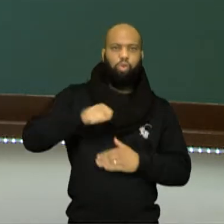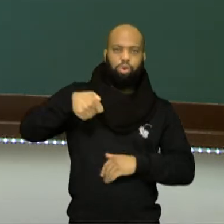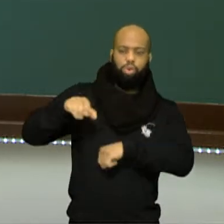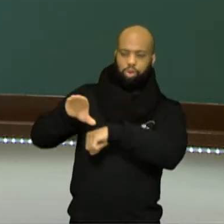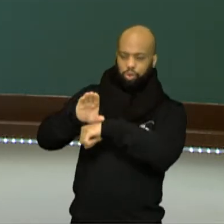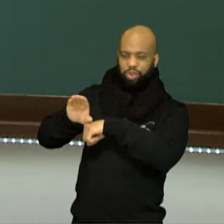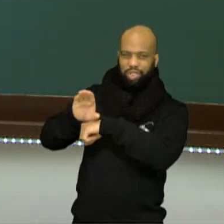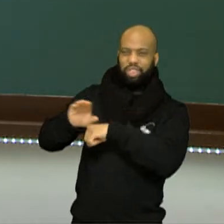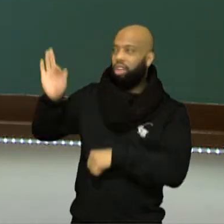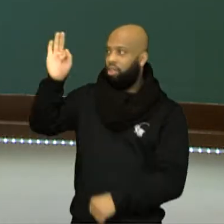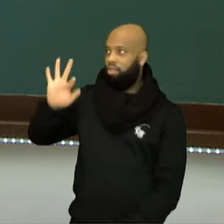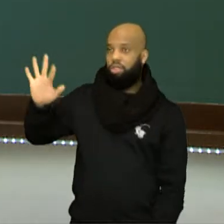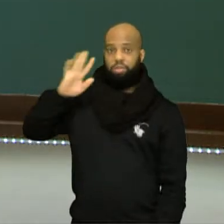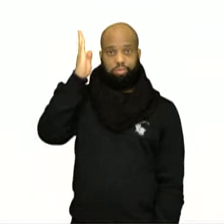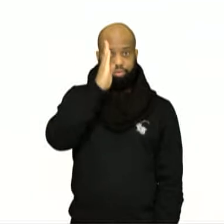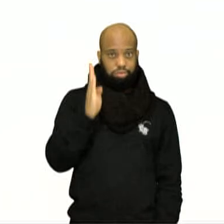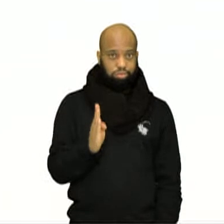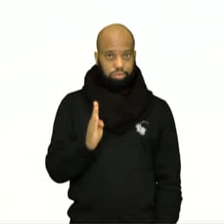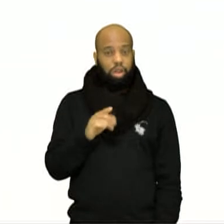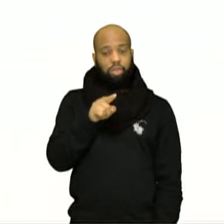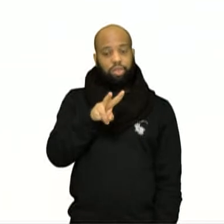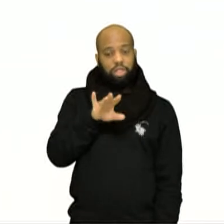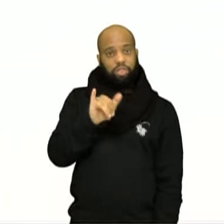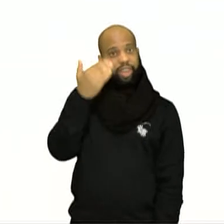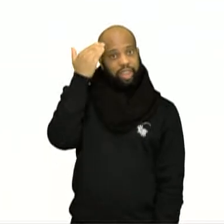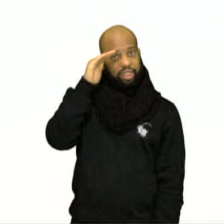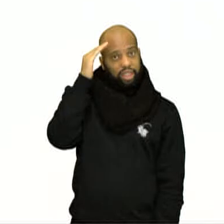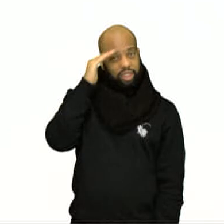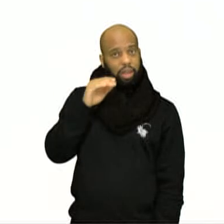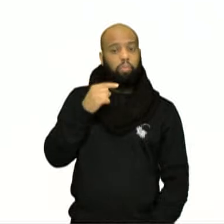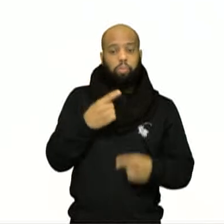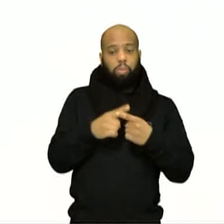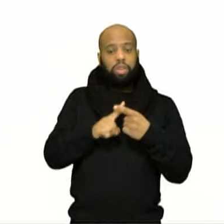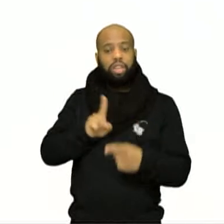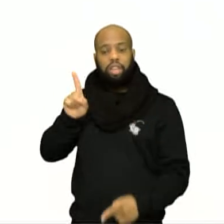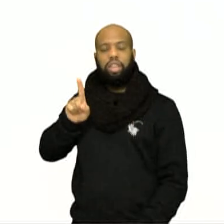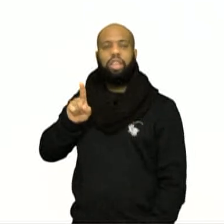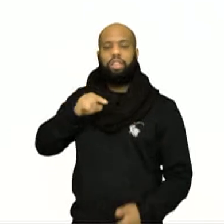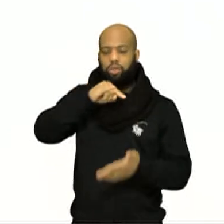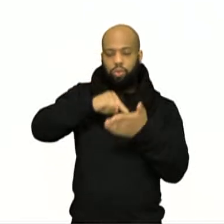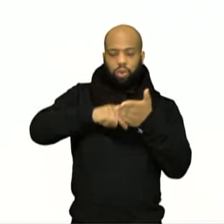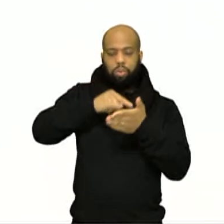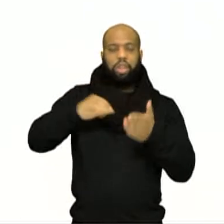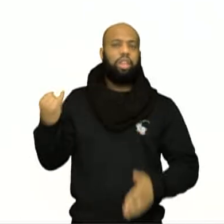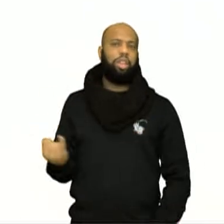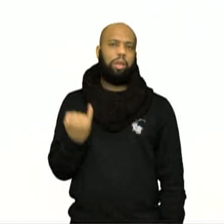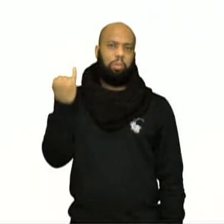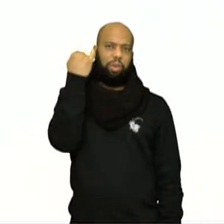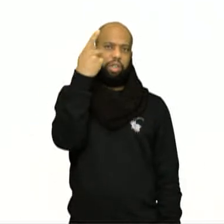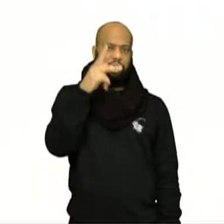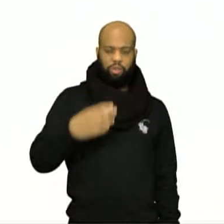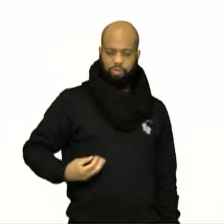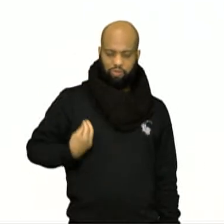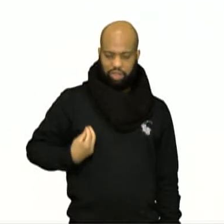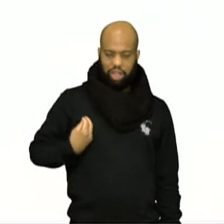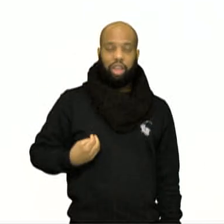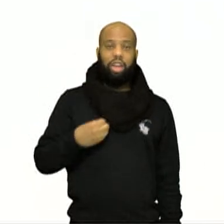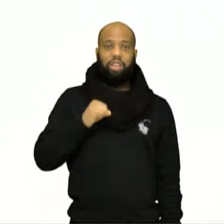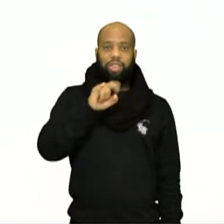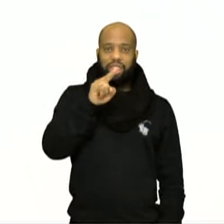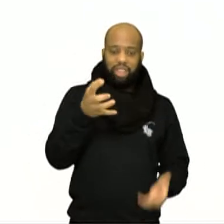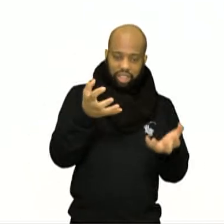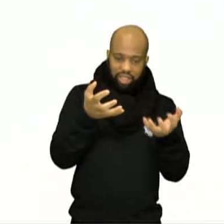República Federativa do Brasil e entenda a importância desse documento em sua vida. Caso você queira conhecer